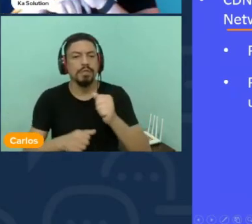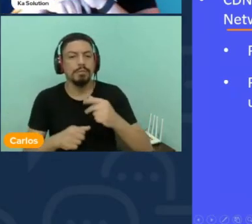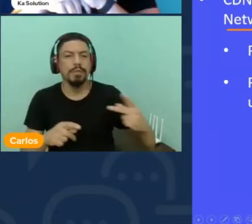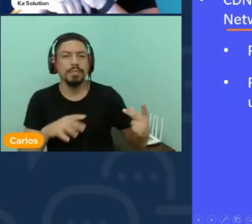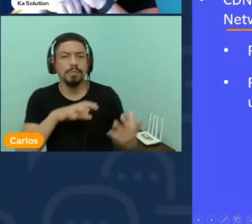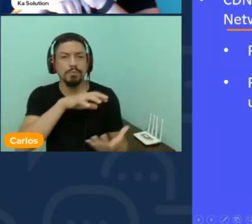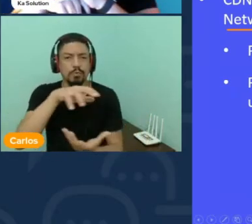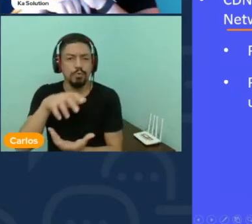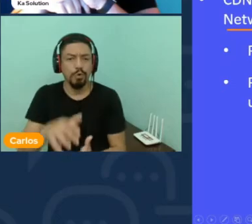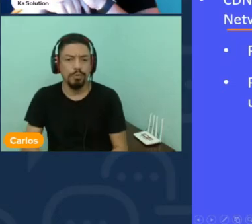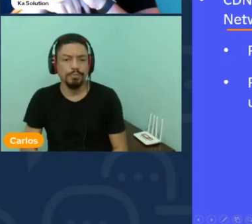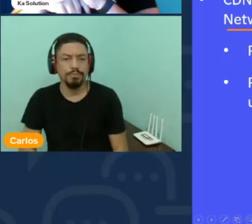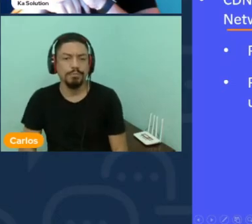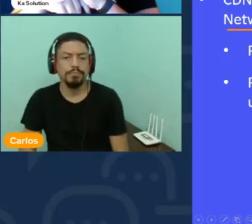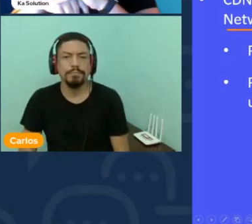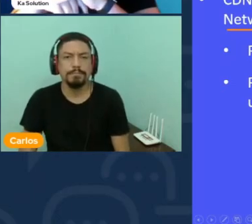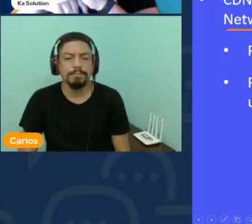mundo.